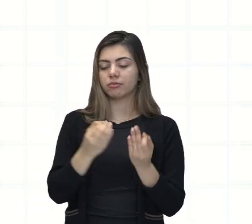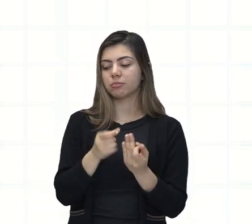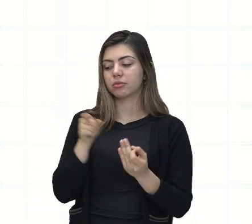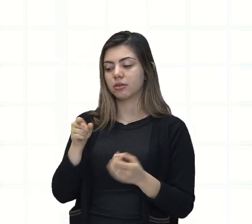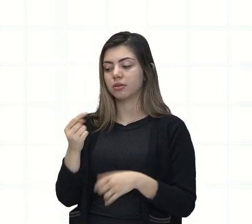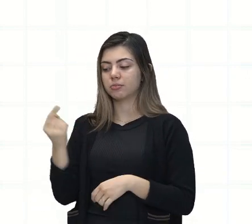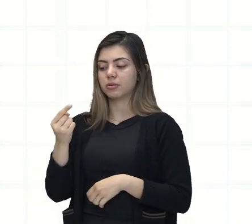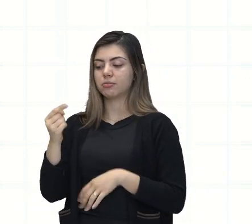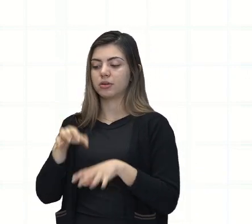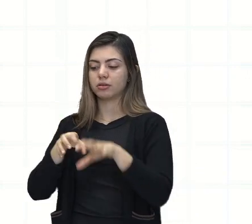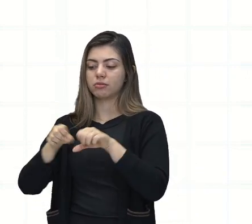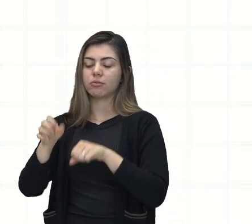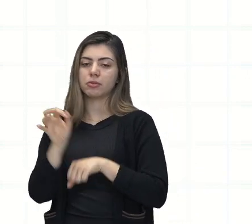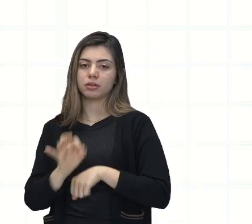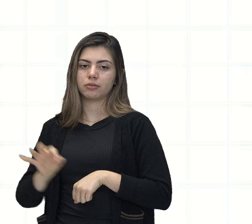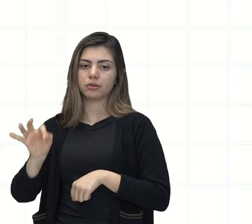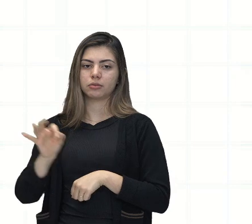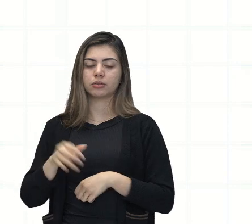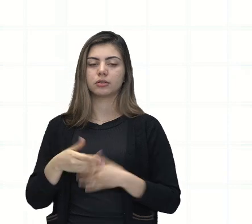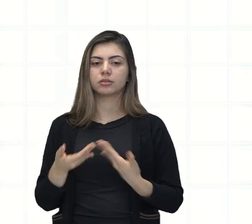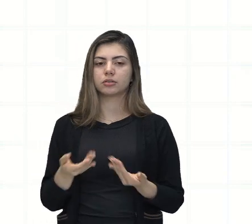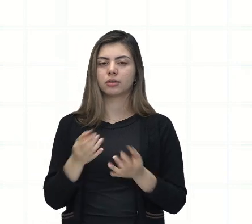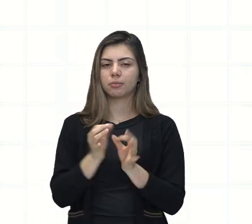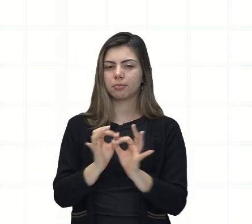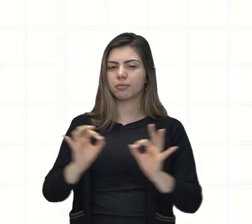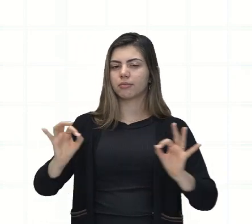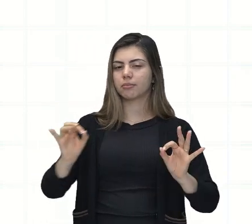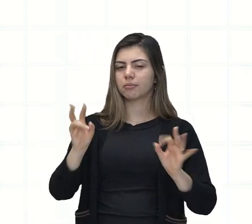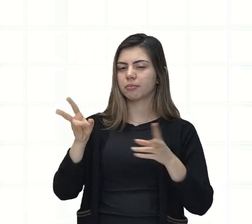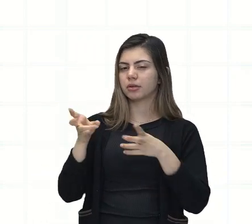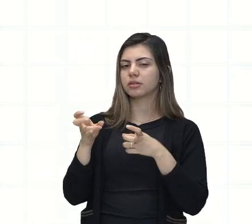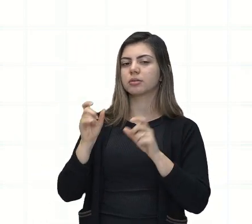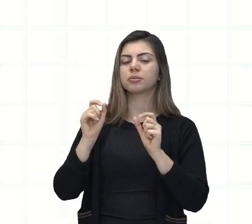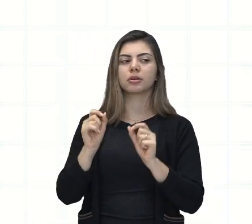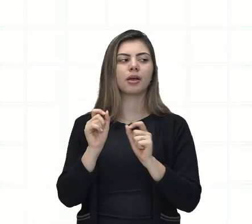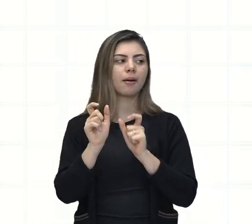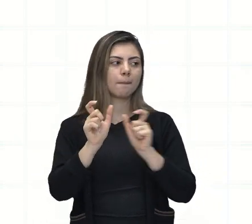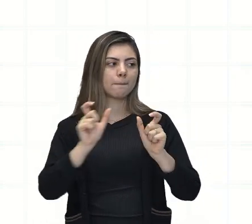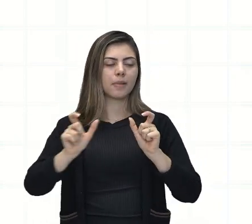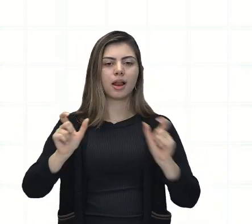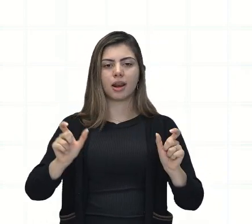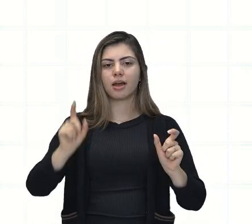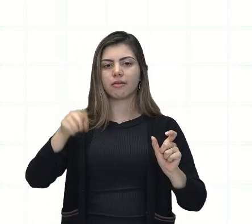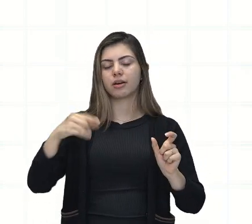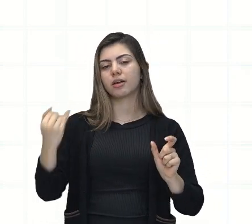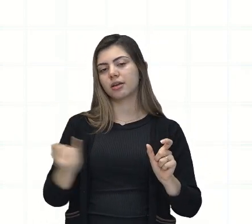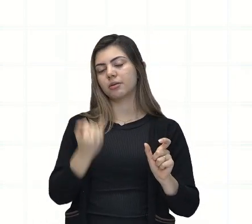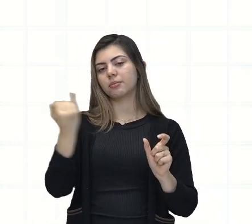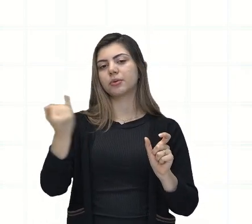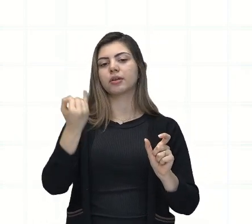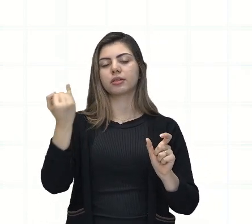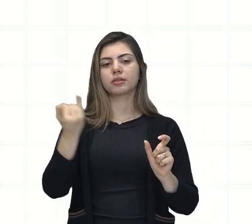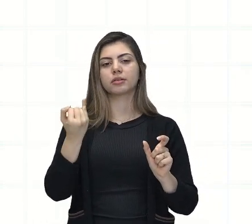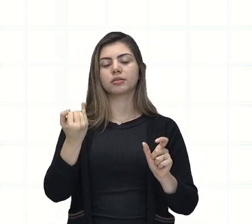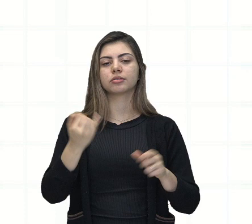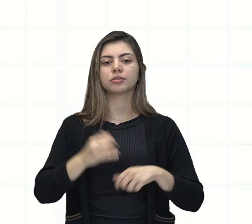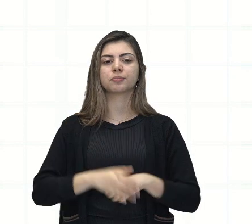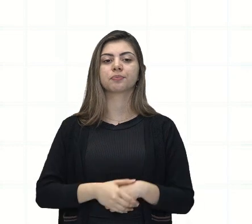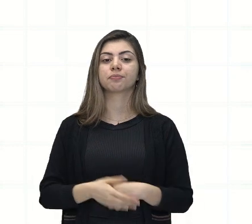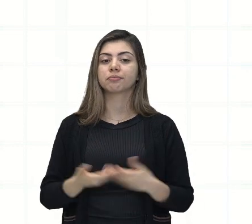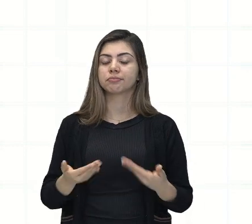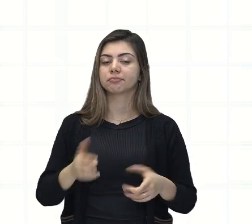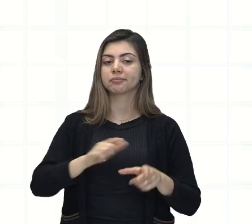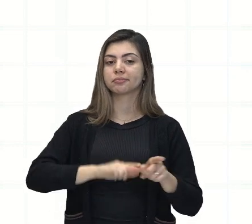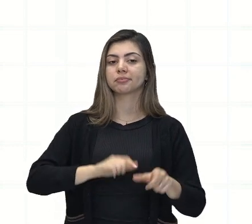numa sentença, observem que cada palavrinha ela é importante nessa letra